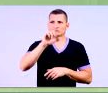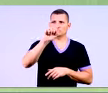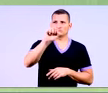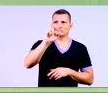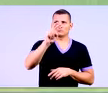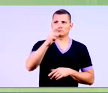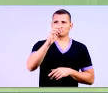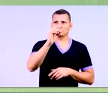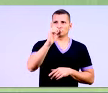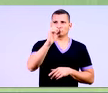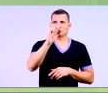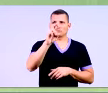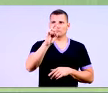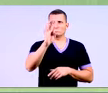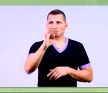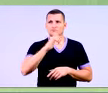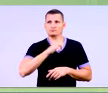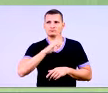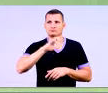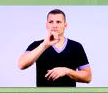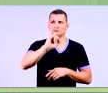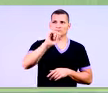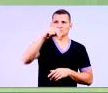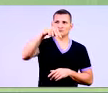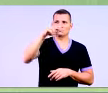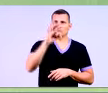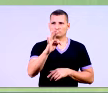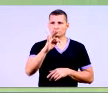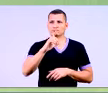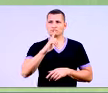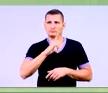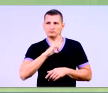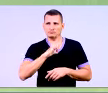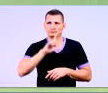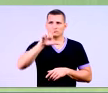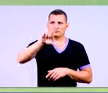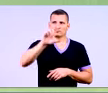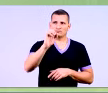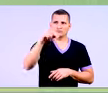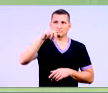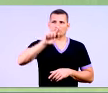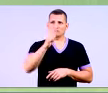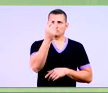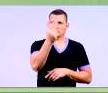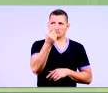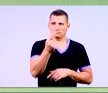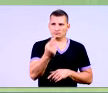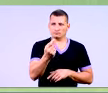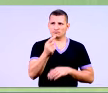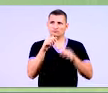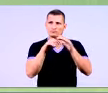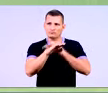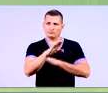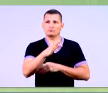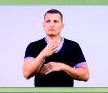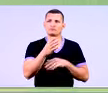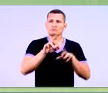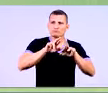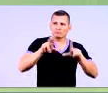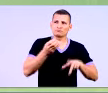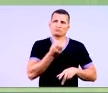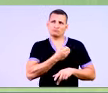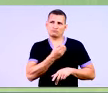eu tenho int e tem um longo cadastro uma delas armazena um tipo de número 1 e no 2 elevado a